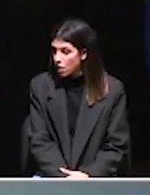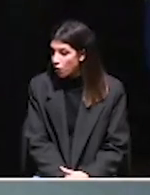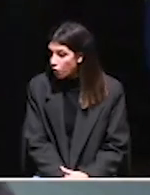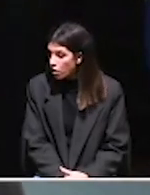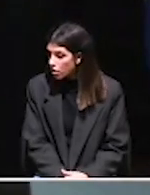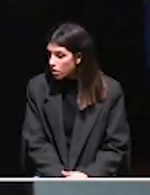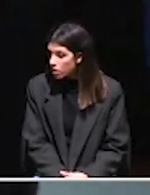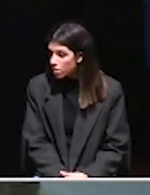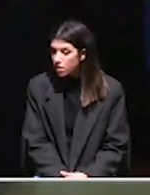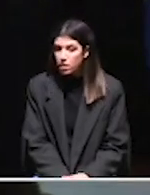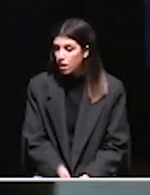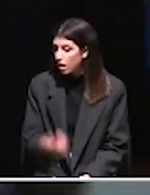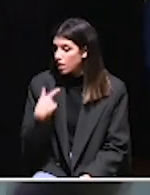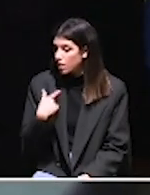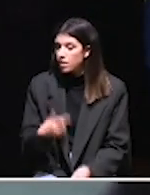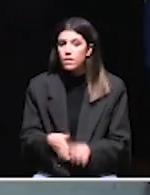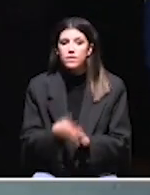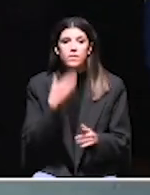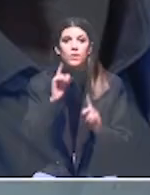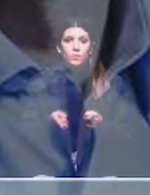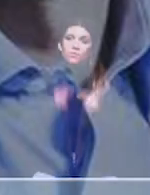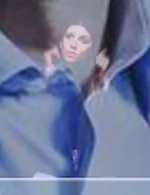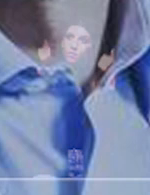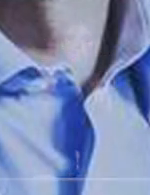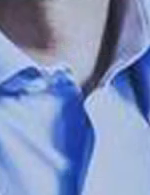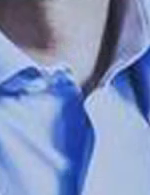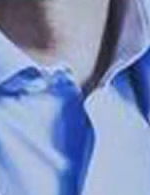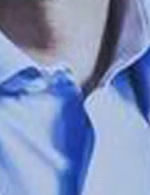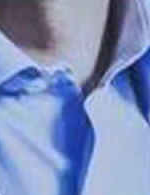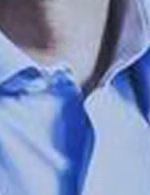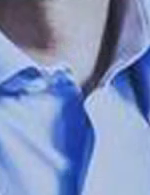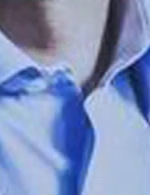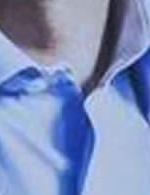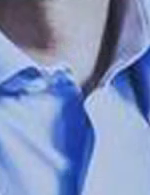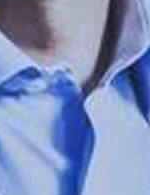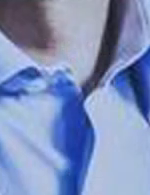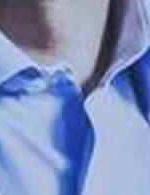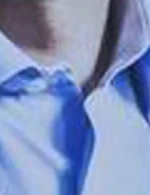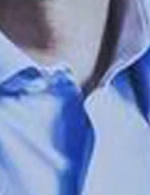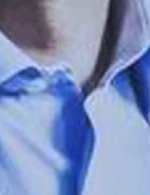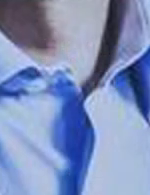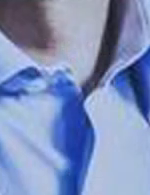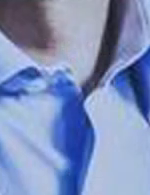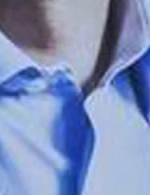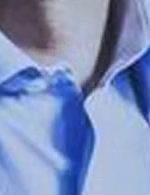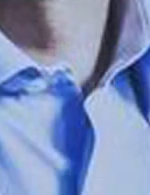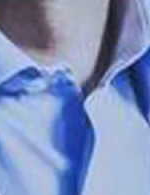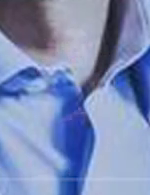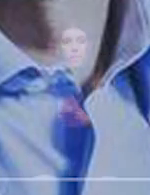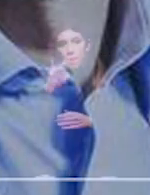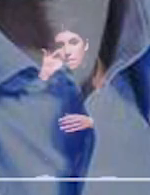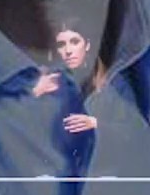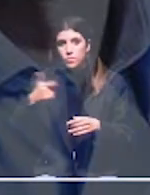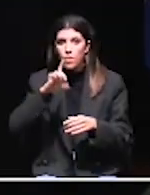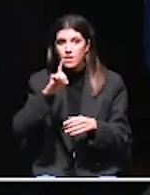Começou com uma promessa eleitoral nos outdoors espalhados pela cidade, seguro de saúde gratuito para maiores de 65 anos. Depois, quando pegávamos